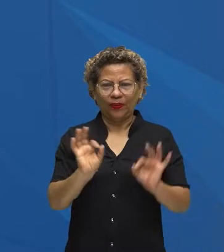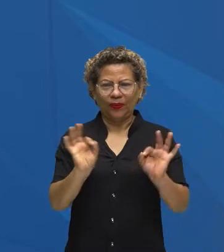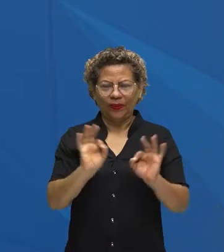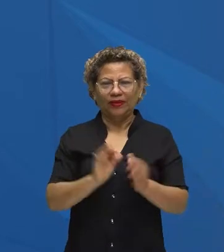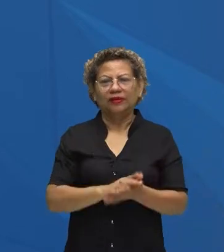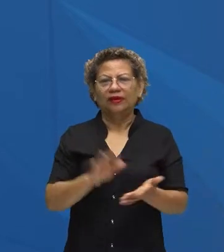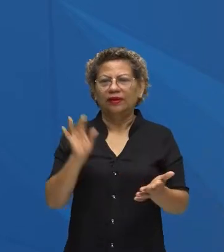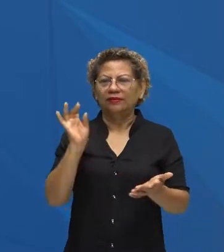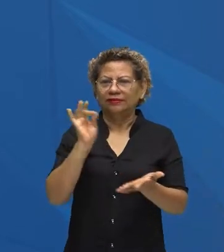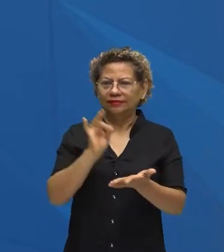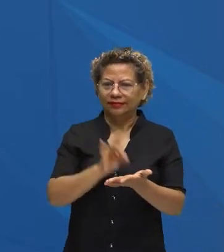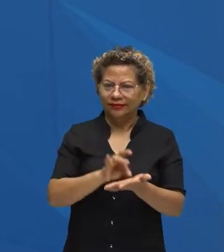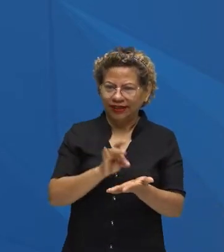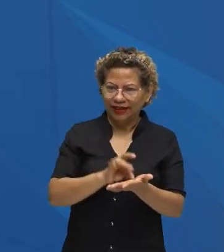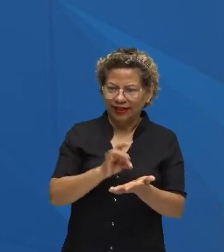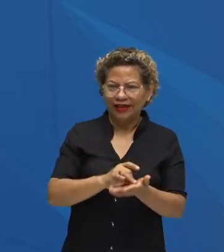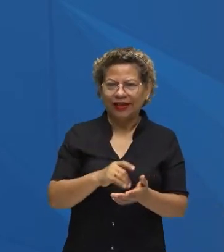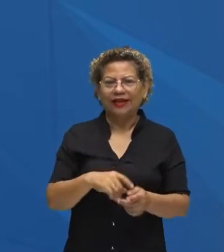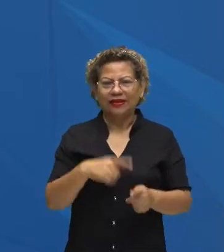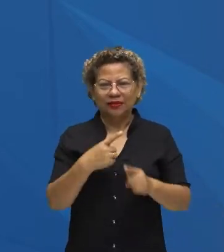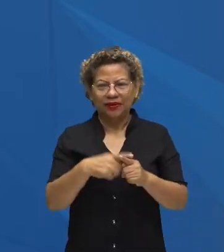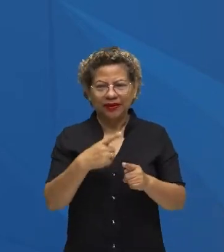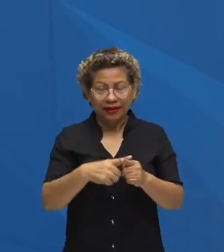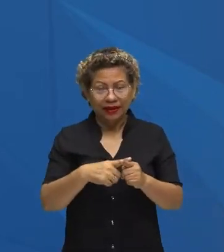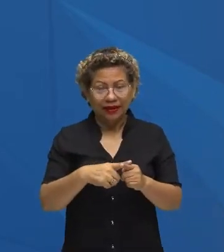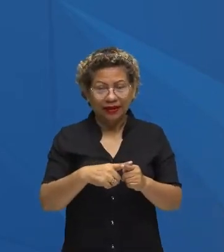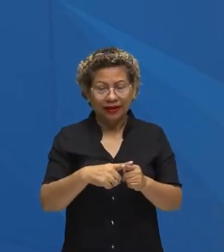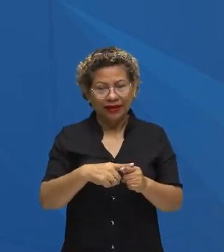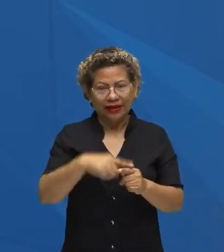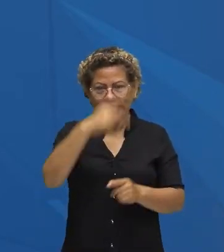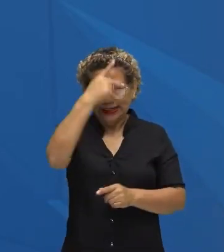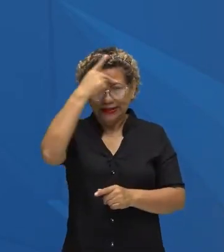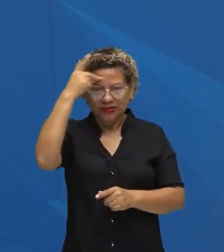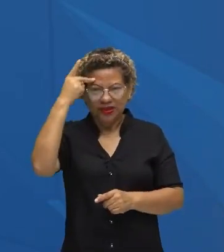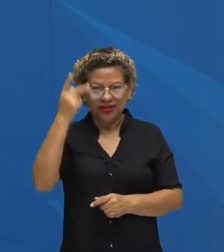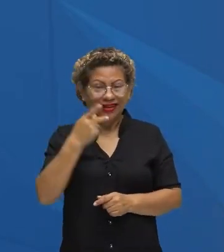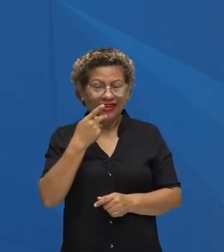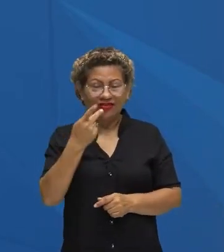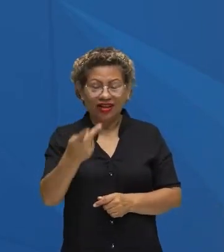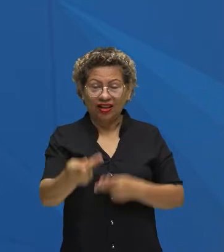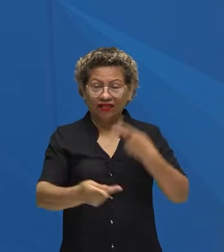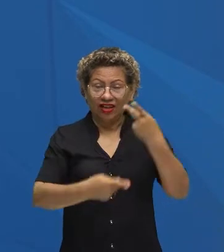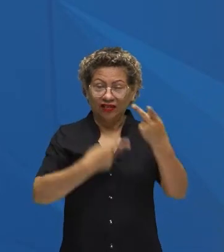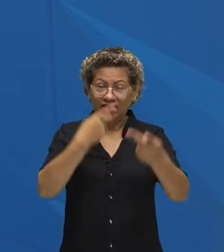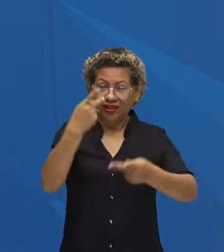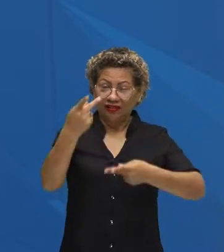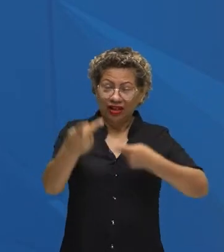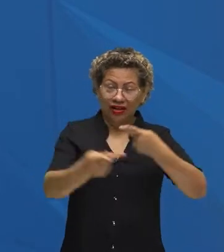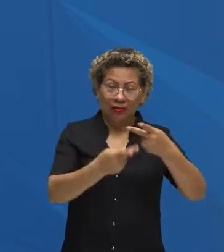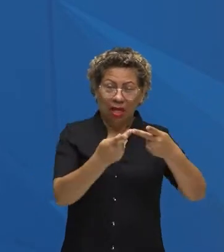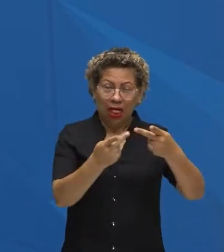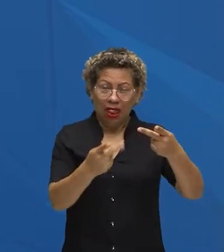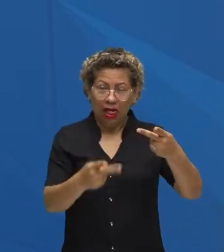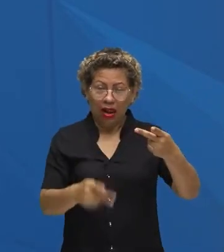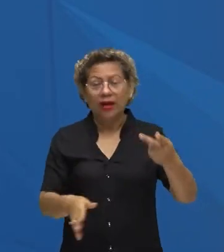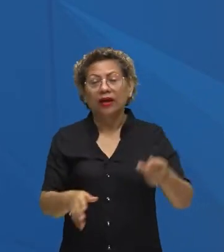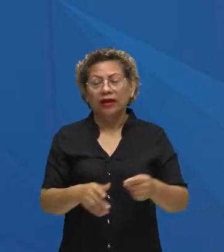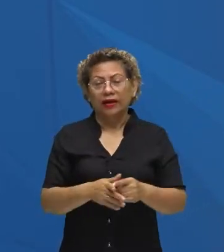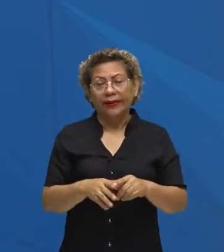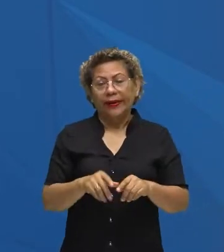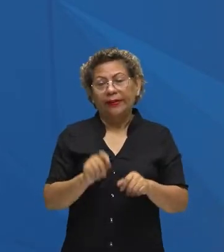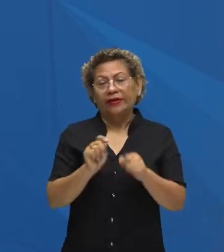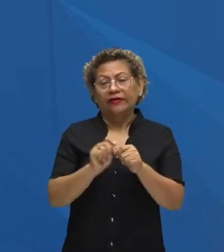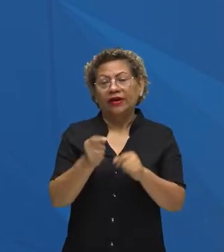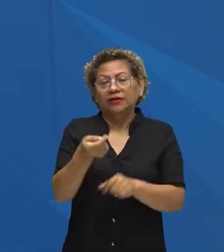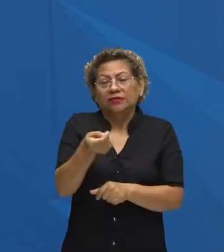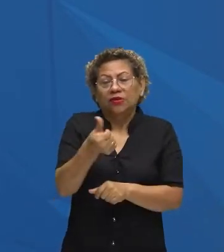traz como referência, né, aquelas pessoas que falam muito, mas fazem pouco, não é? Então,